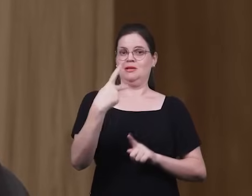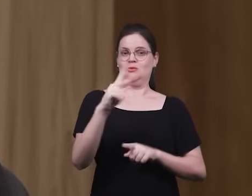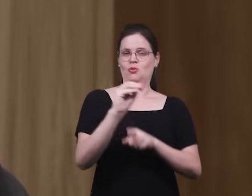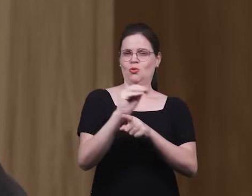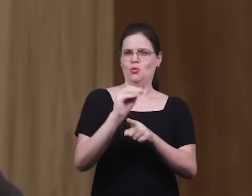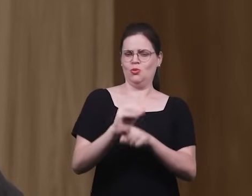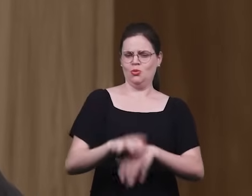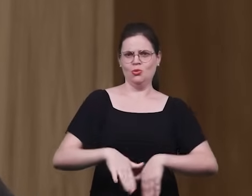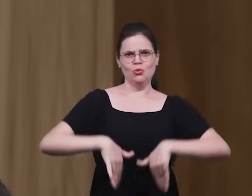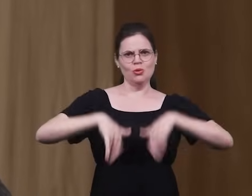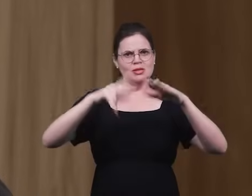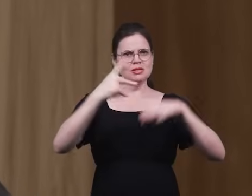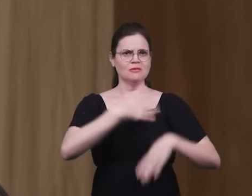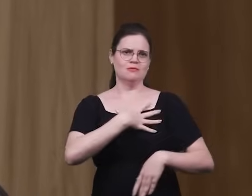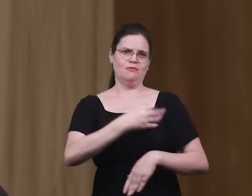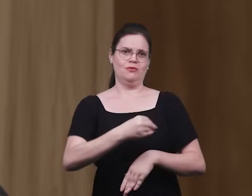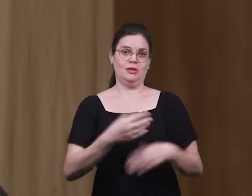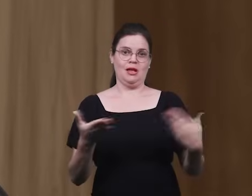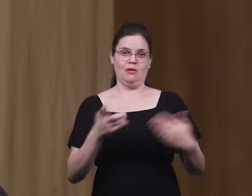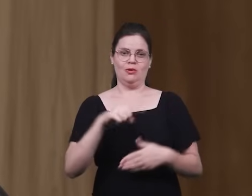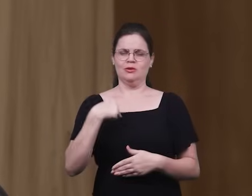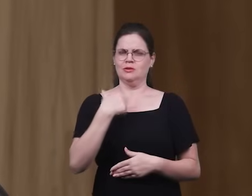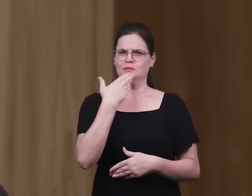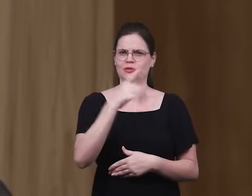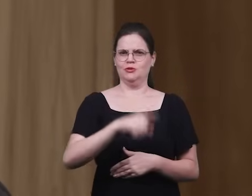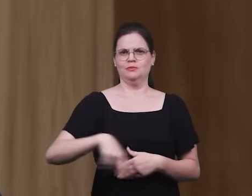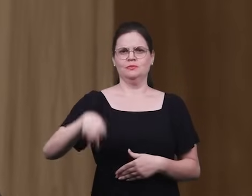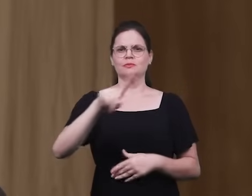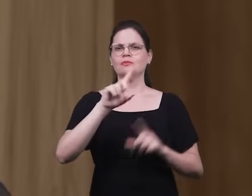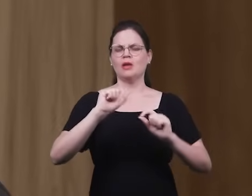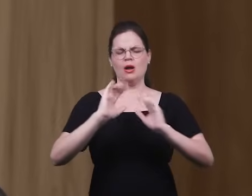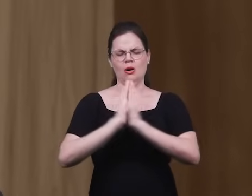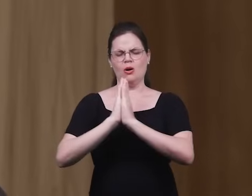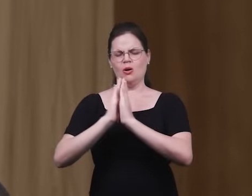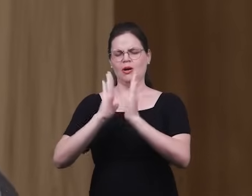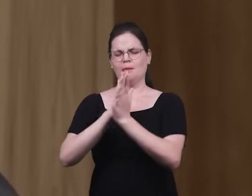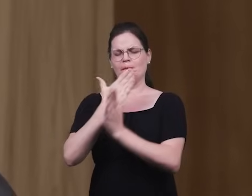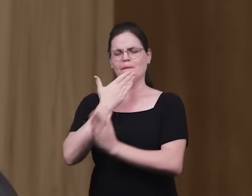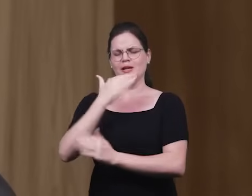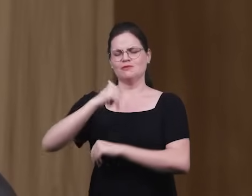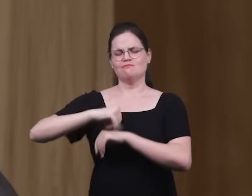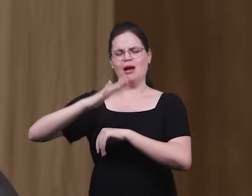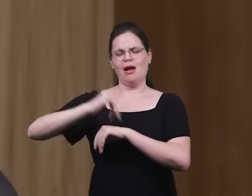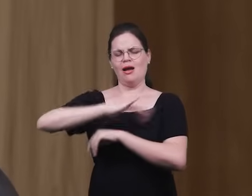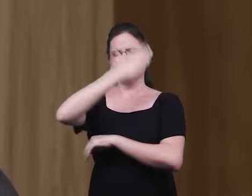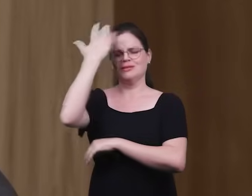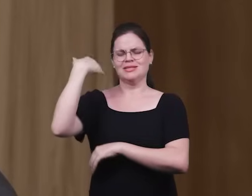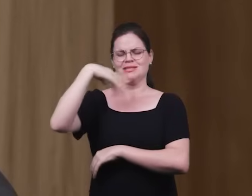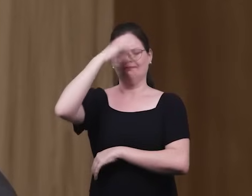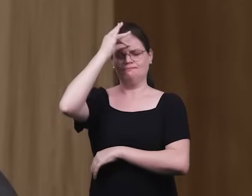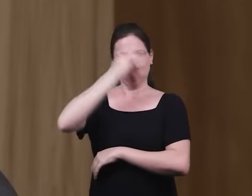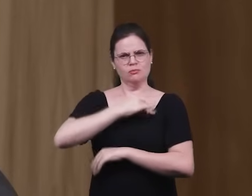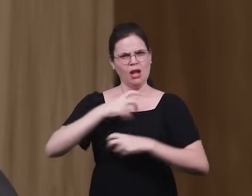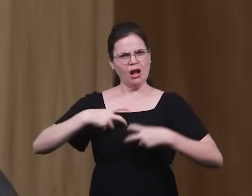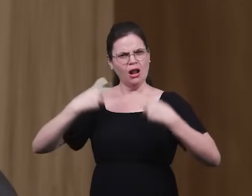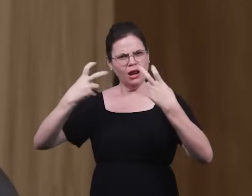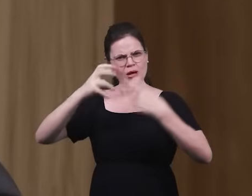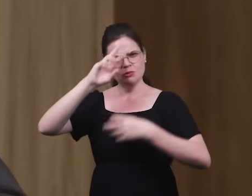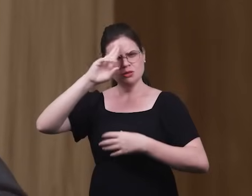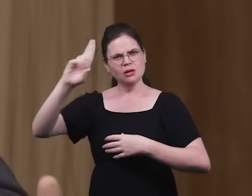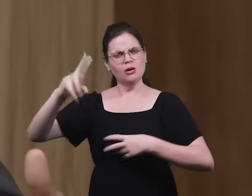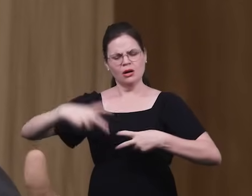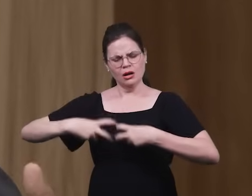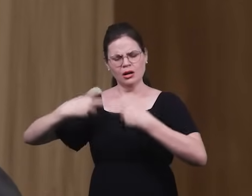há um apelo agora a todos nós a invocarmos o Espírito Santo na nossa vida invoque o espírito santo